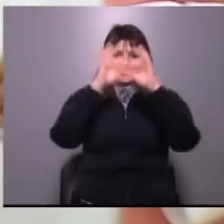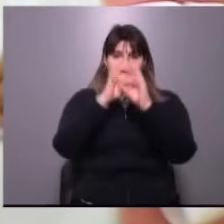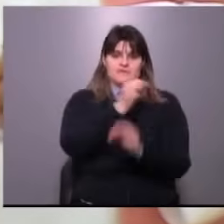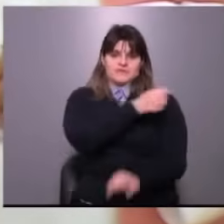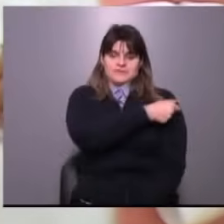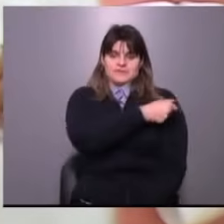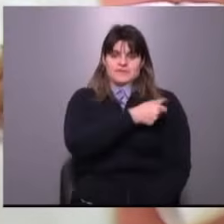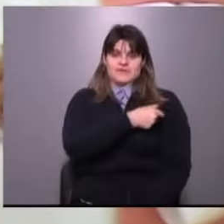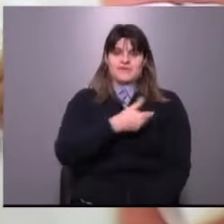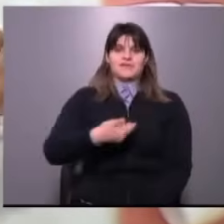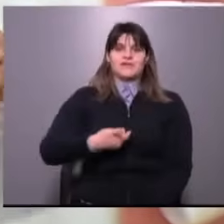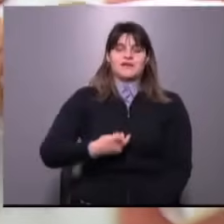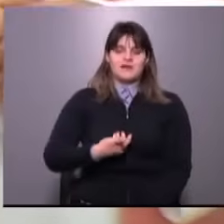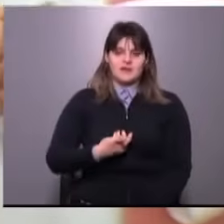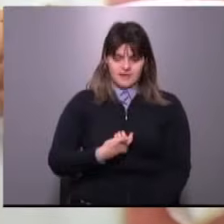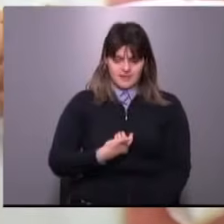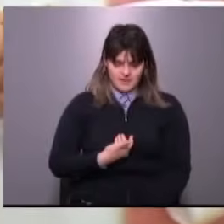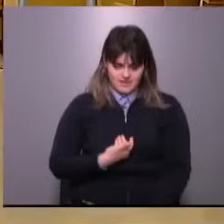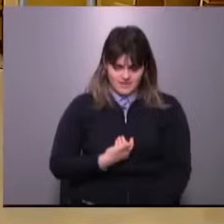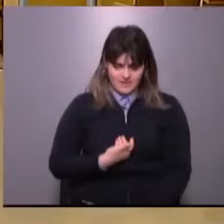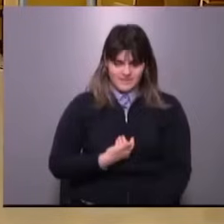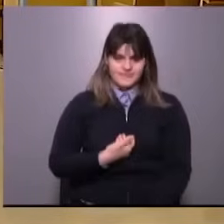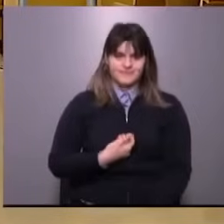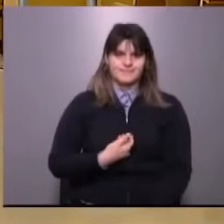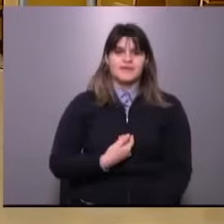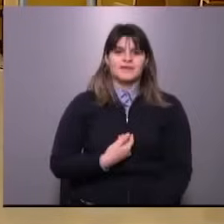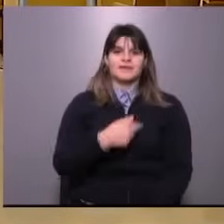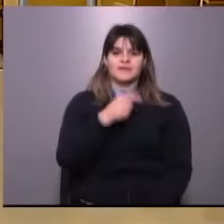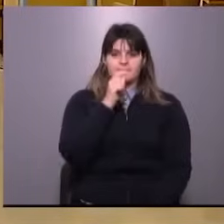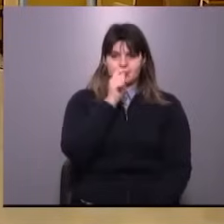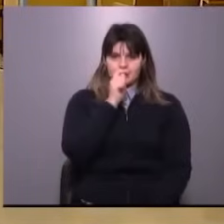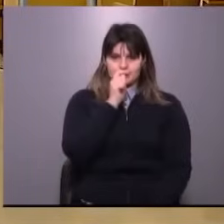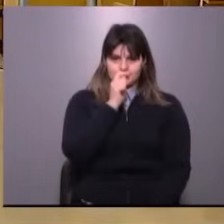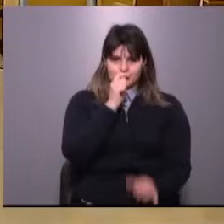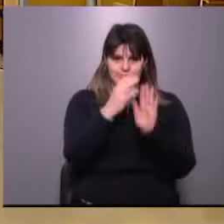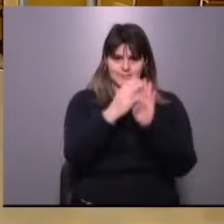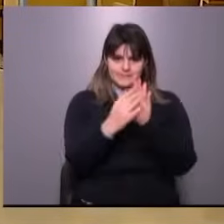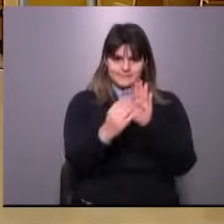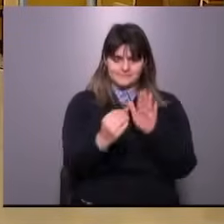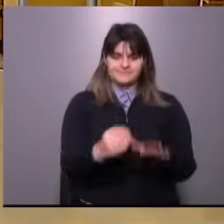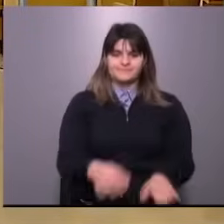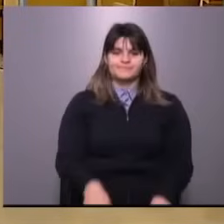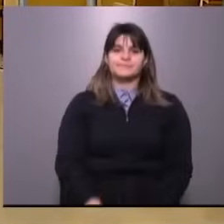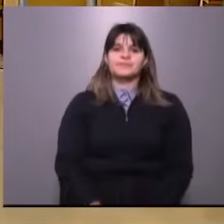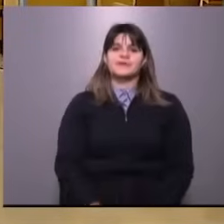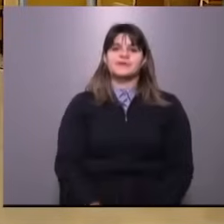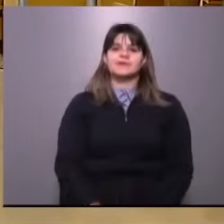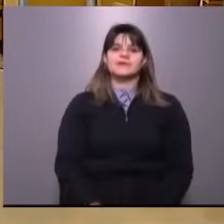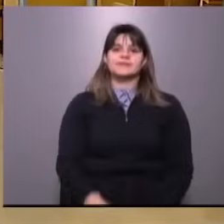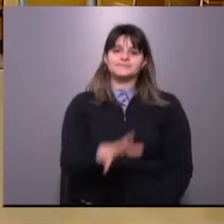Em nome do Pai, e do Filho, e do Espírito Santo.